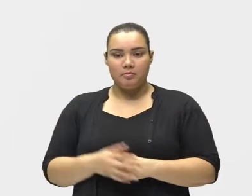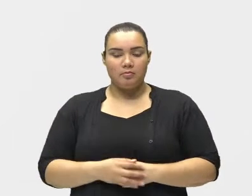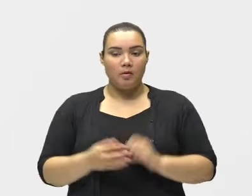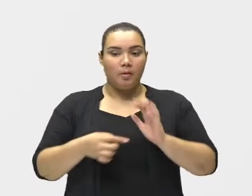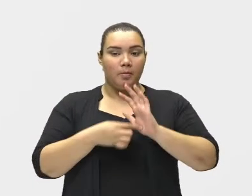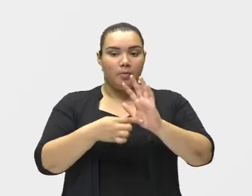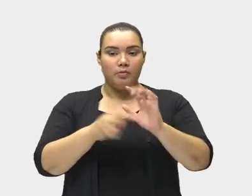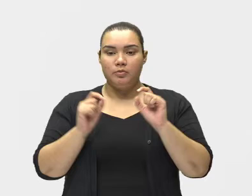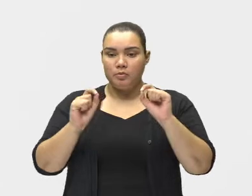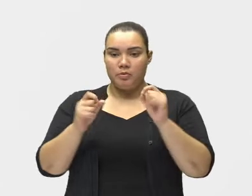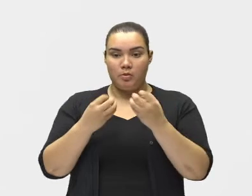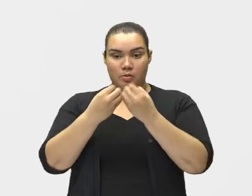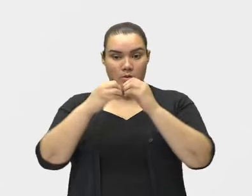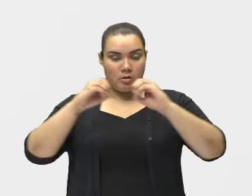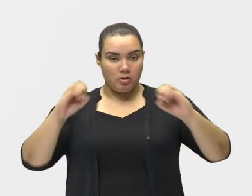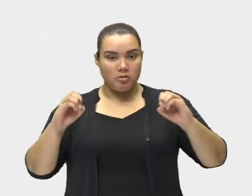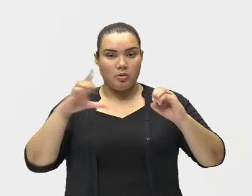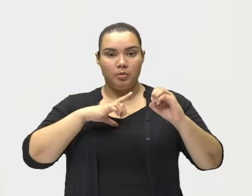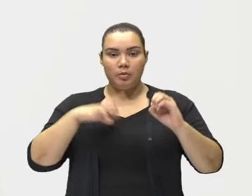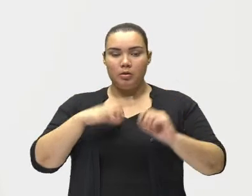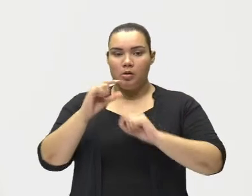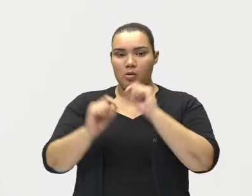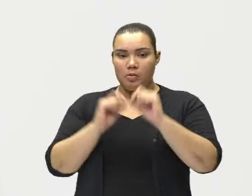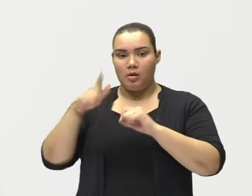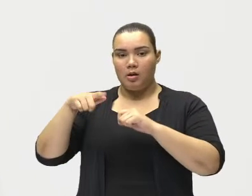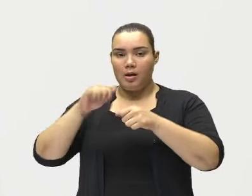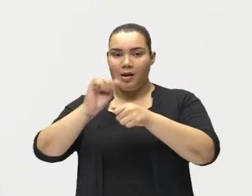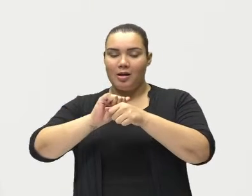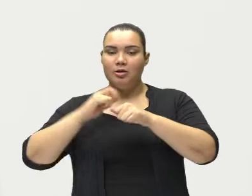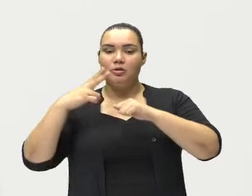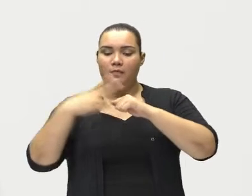oração subordinada ela vai ter valor de advérbio.